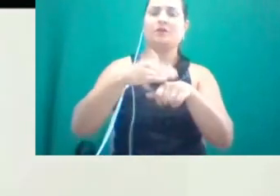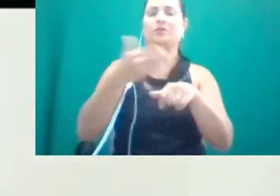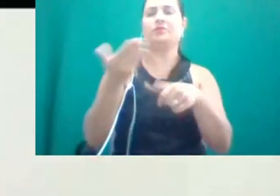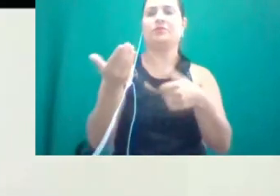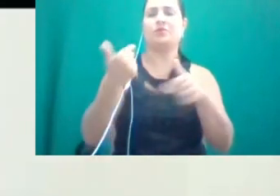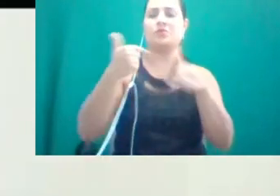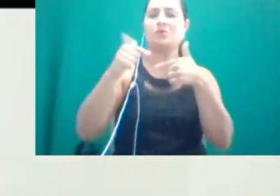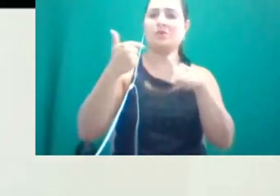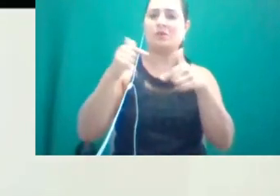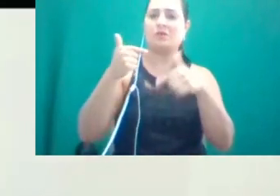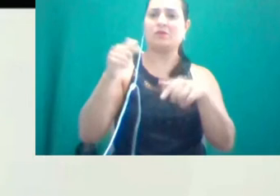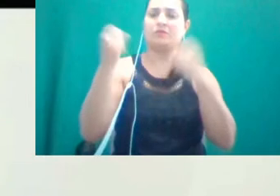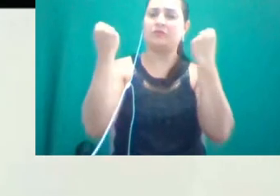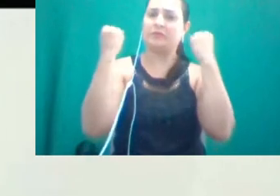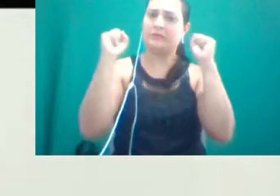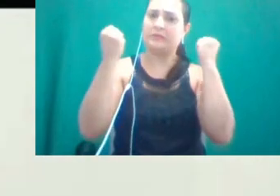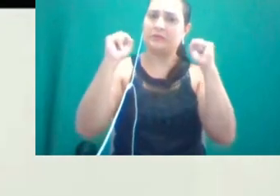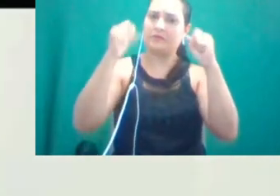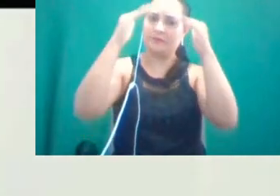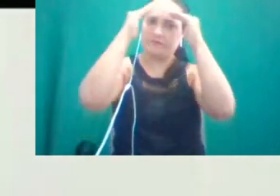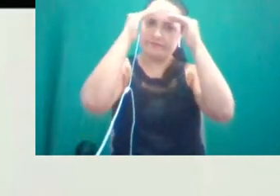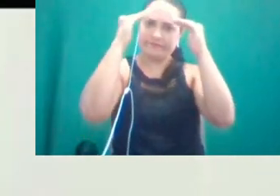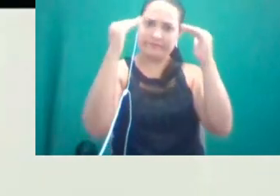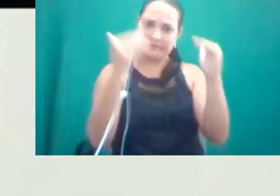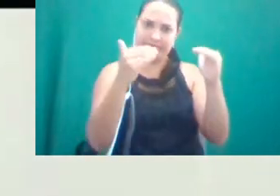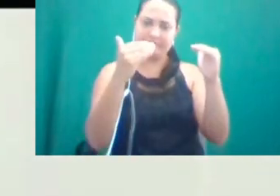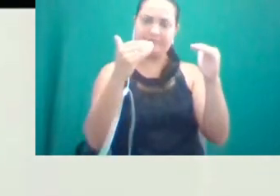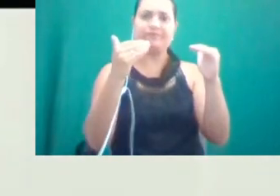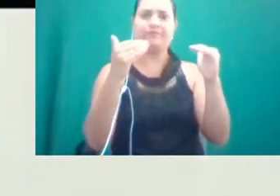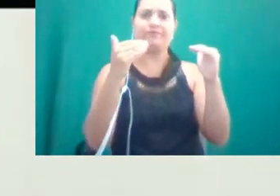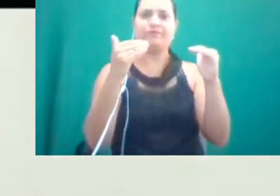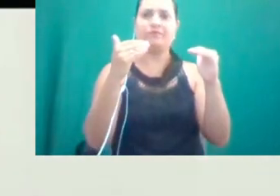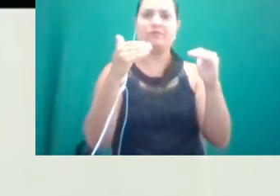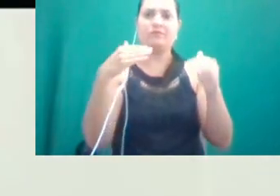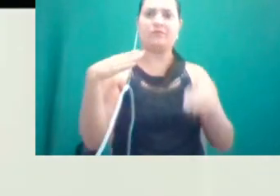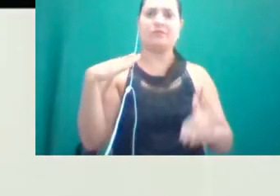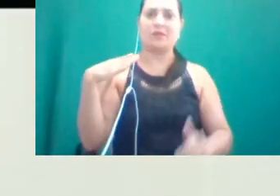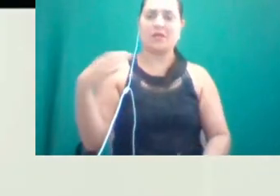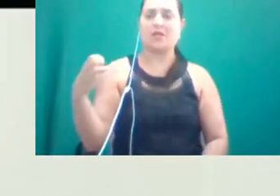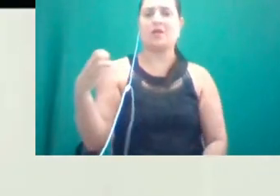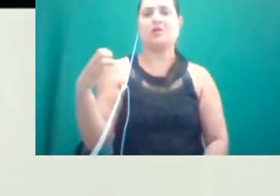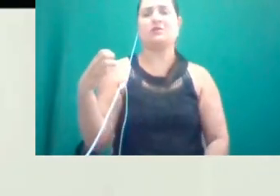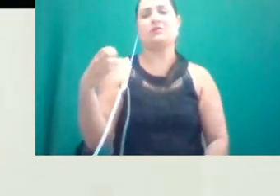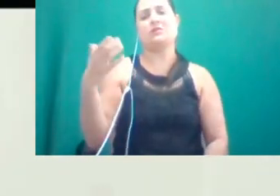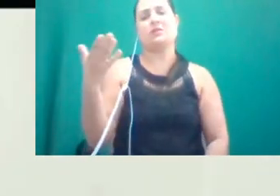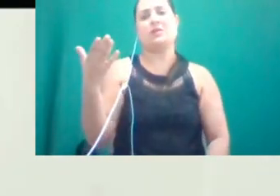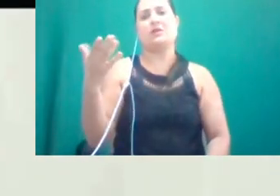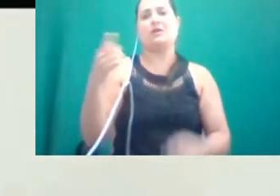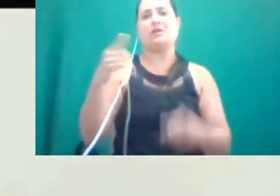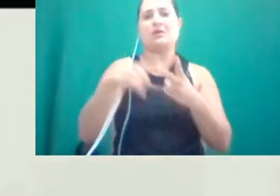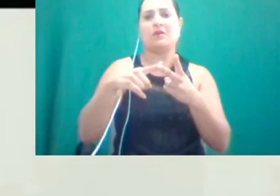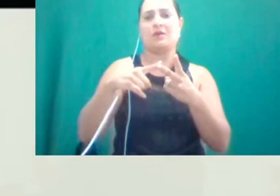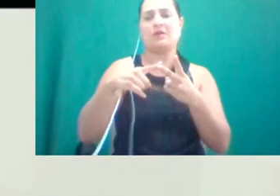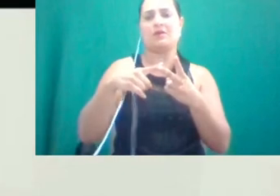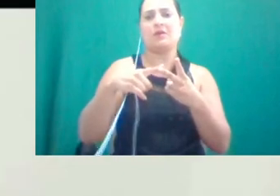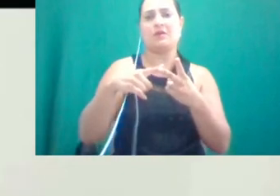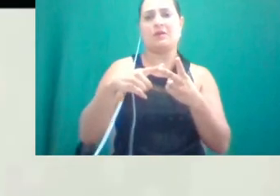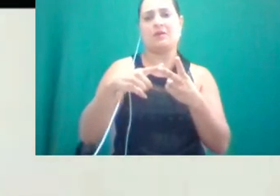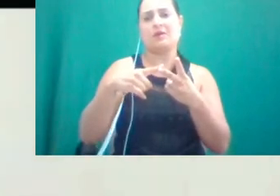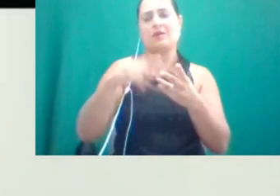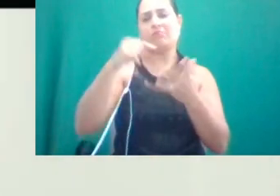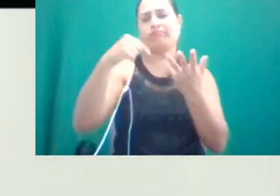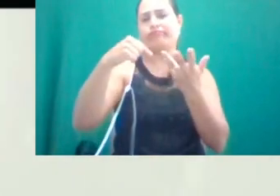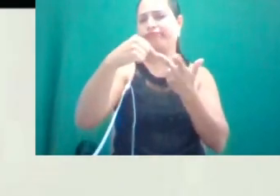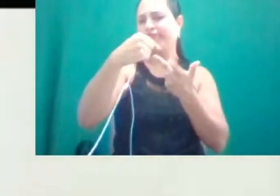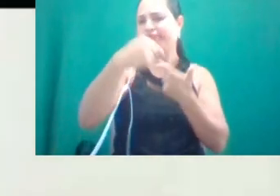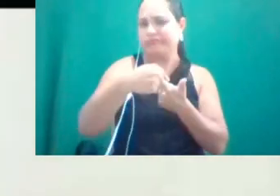à natureza e aos seres humanos, contribuindo para a melhoria da qualidade de vida das